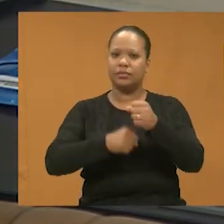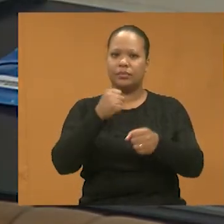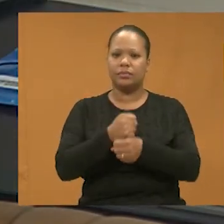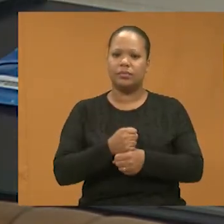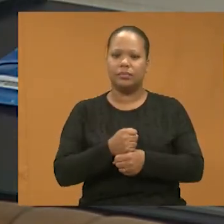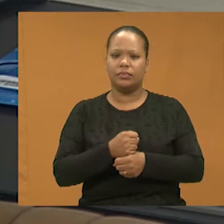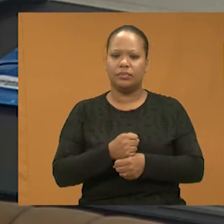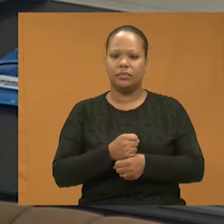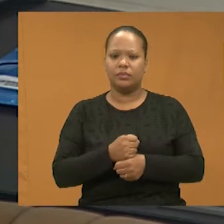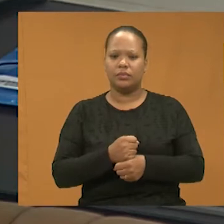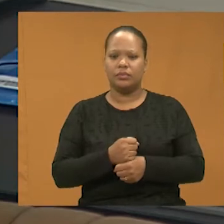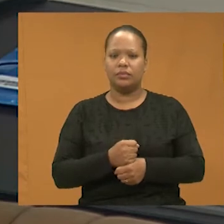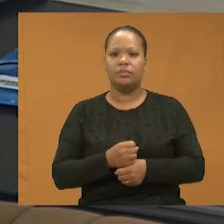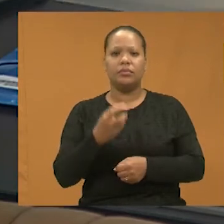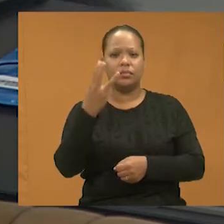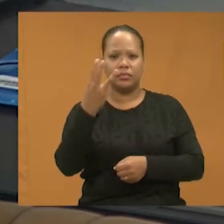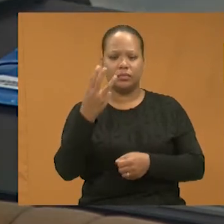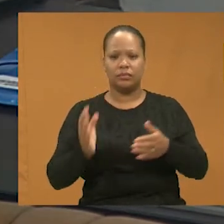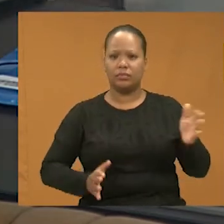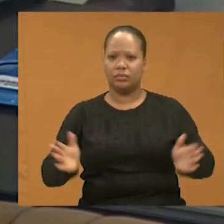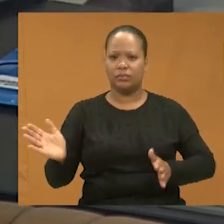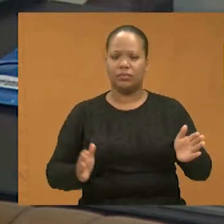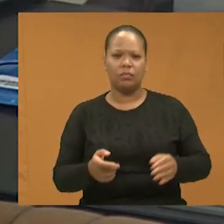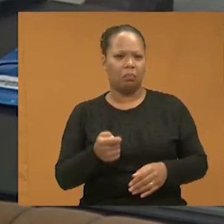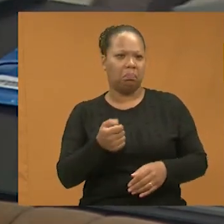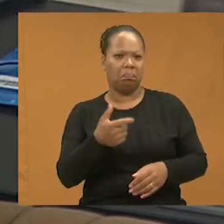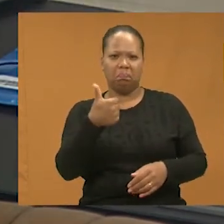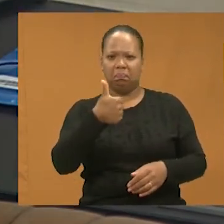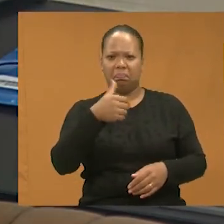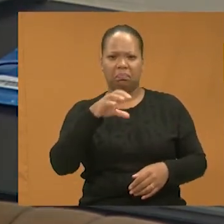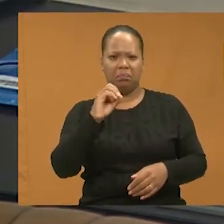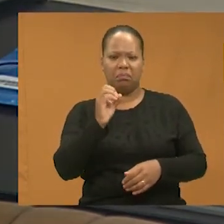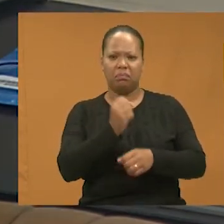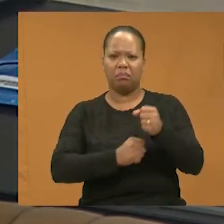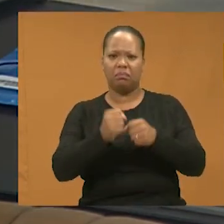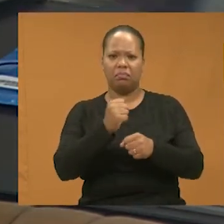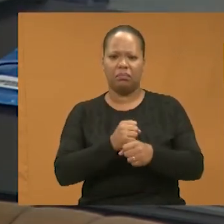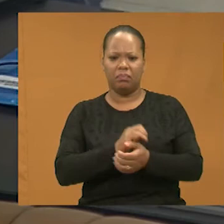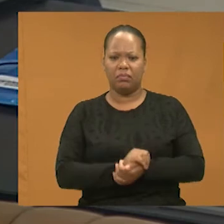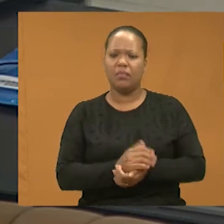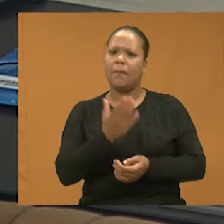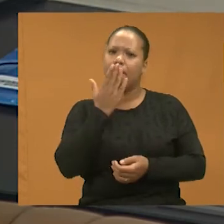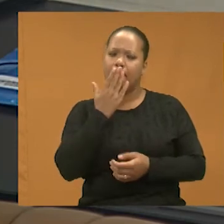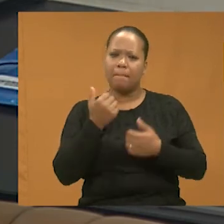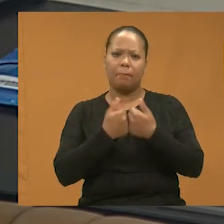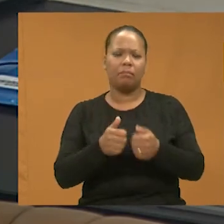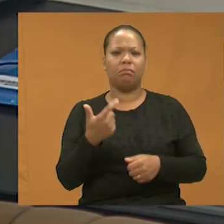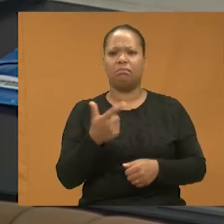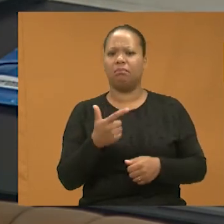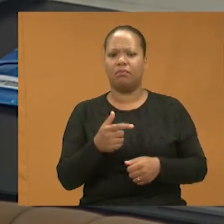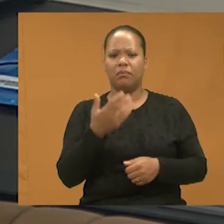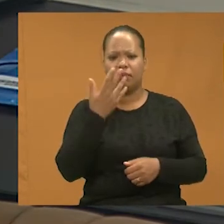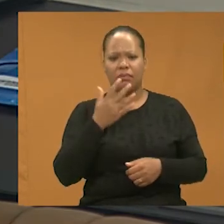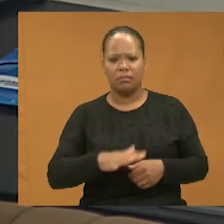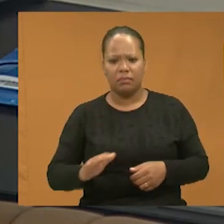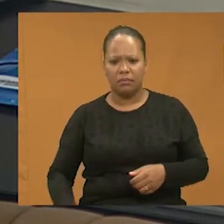tenho 3 mandatos, quase 10 anos, e pedindo o ônibus lá do Santa Paula e não vai. A criança que